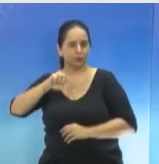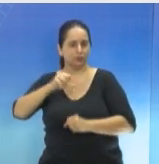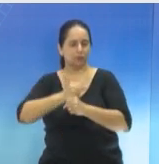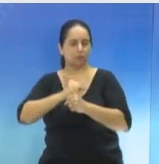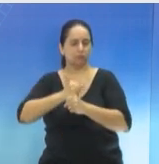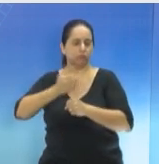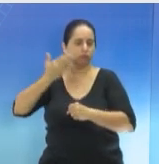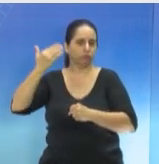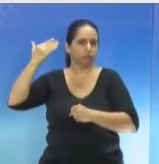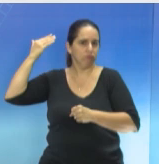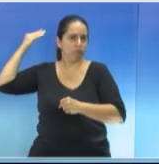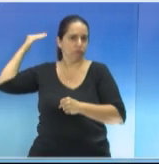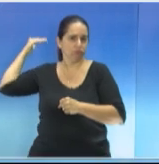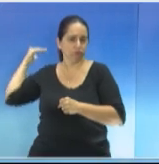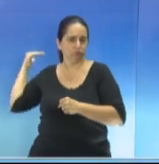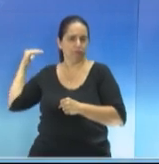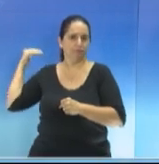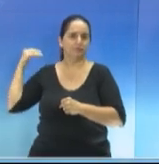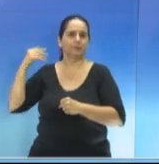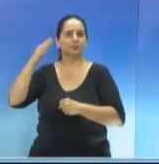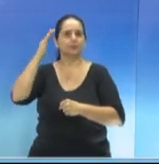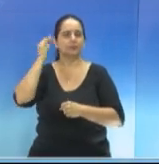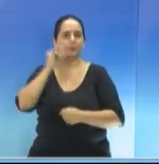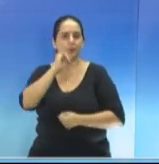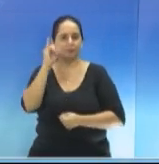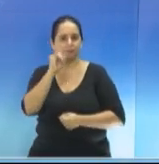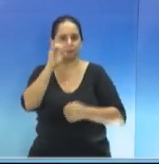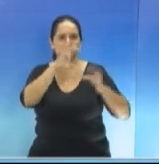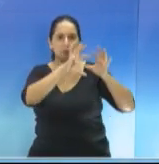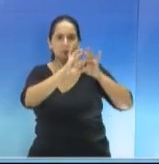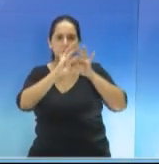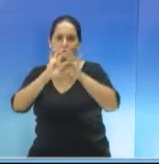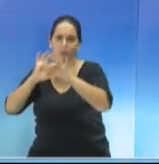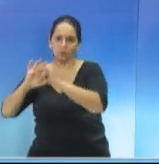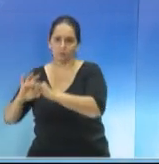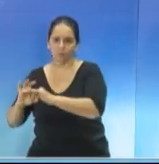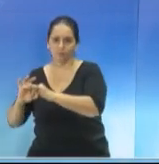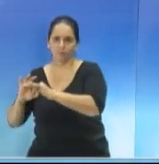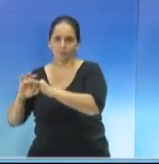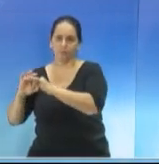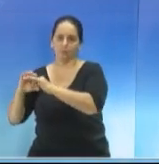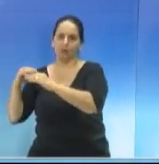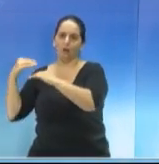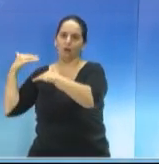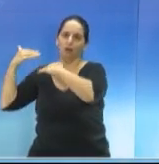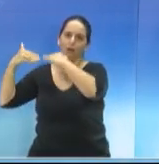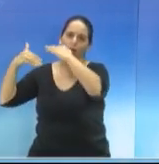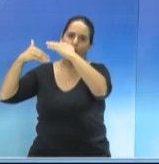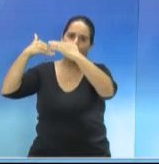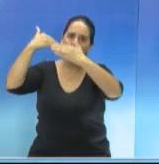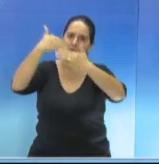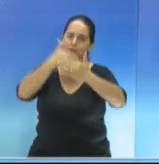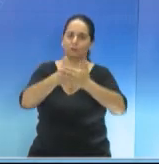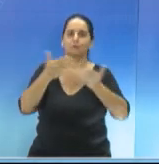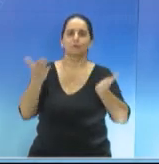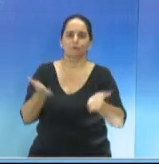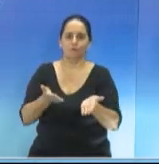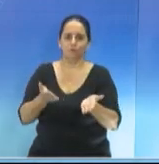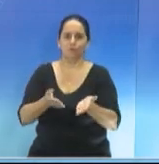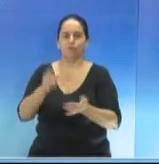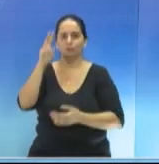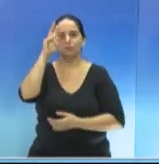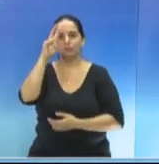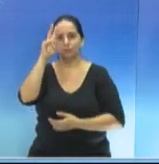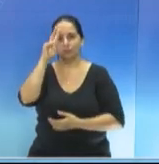olha só a data, isso é importante a gente contextualizar o tempo histórico. Lembra das aulas de história, né?